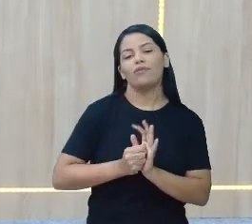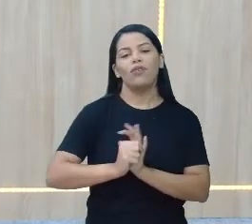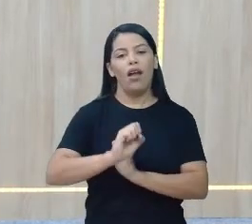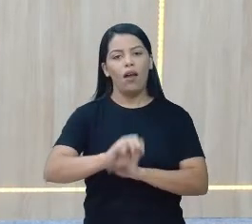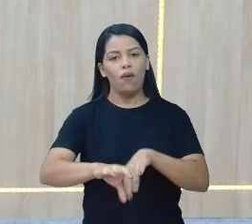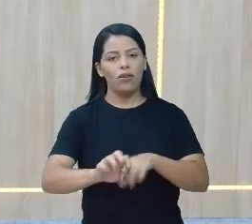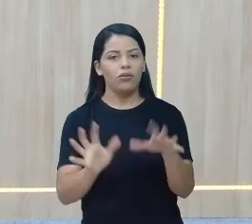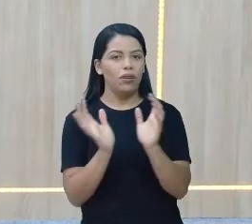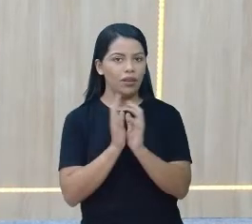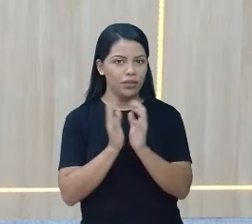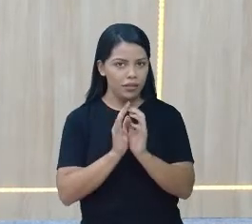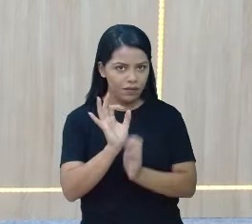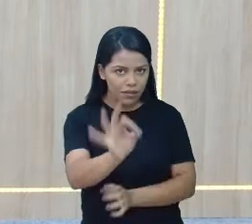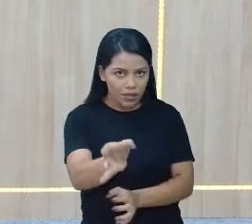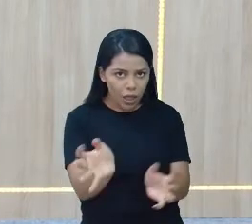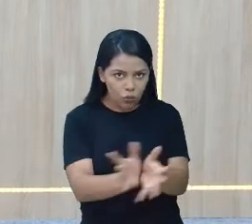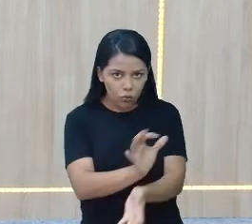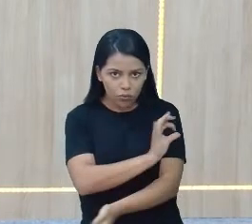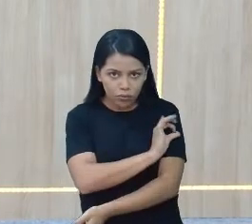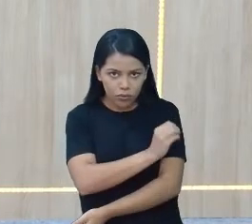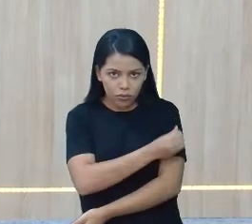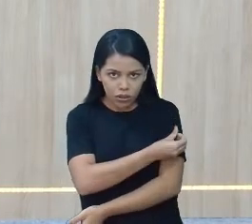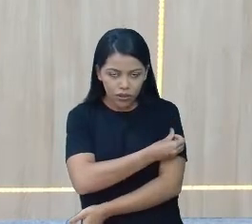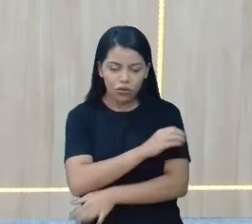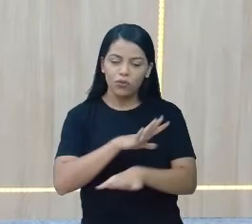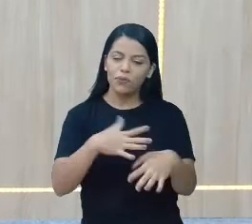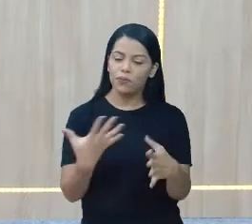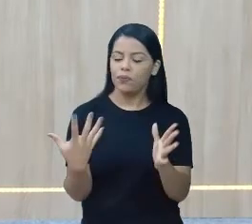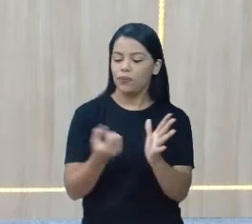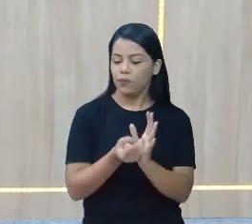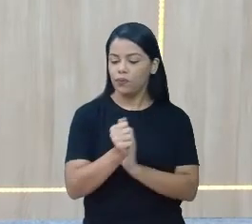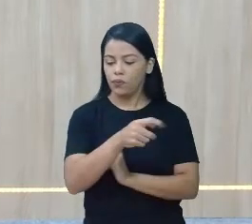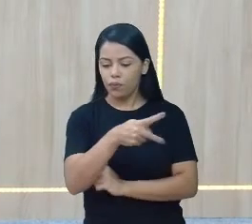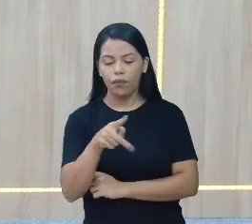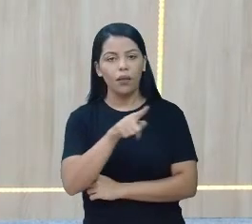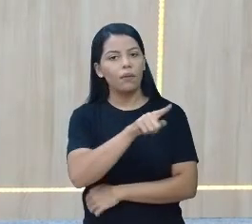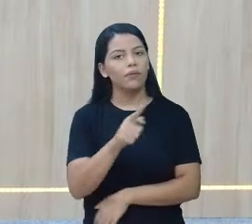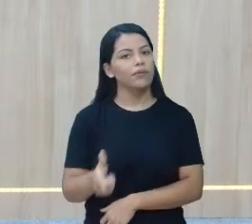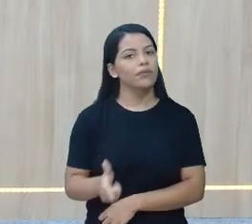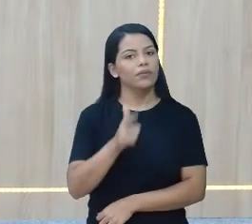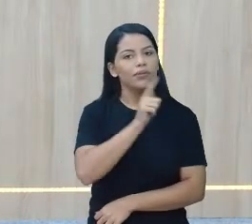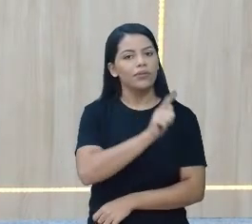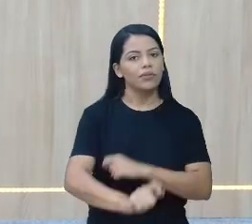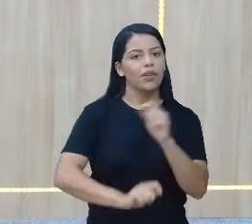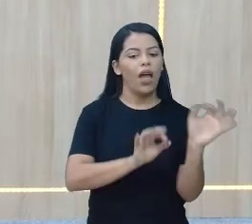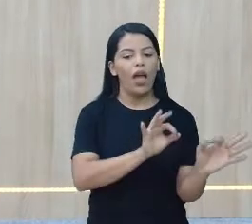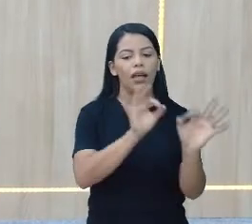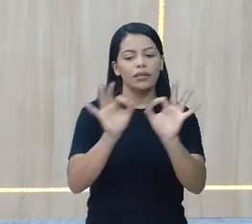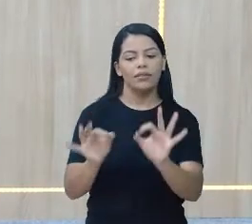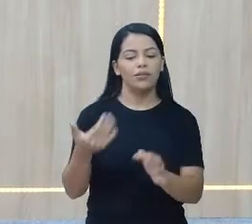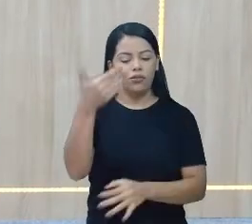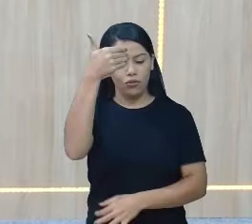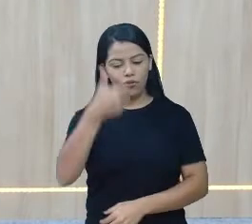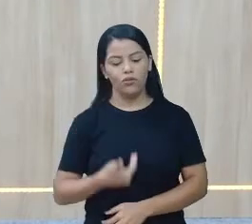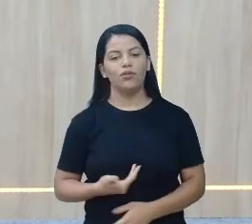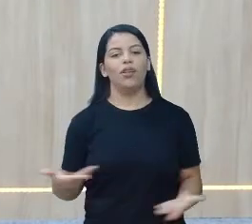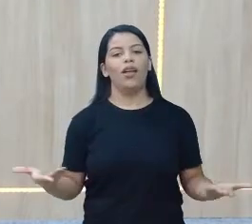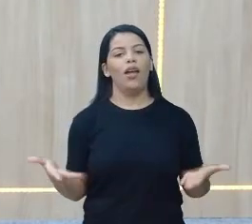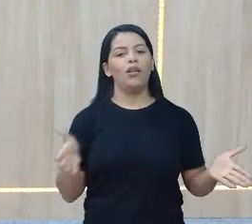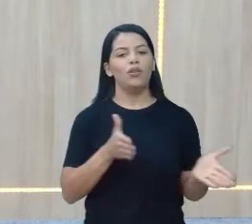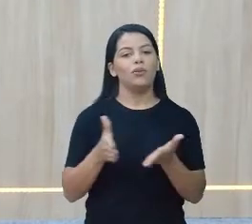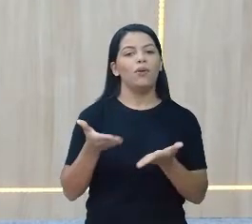Recife, tá certo, sexto ano? Baixe lá o aplicativo, que é para você poder estar aqui, ó, me assistindo durante